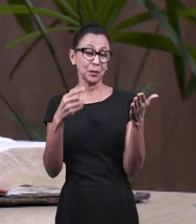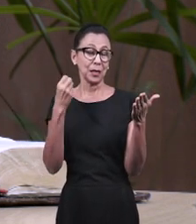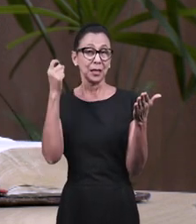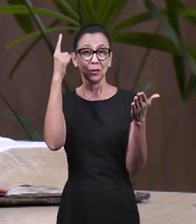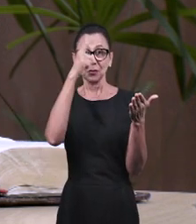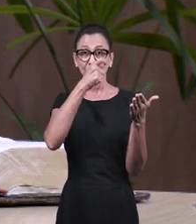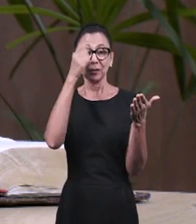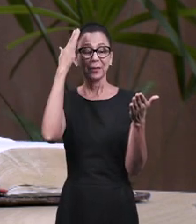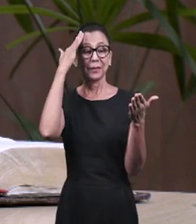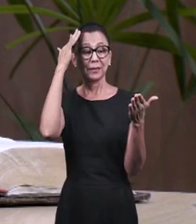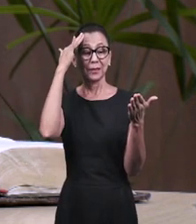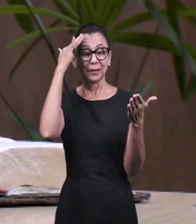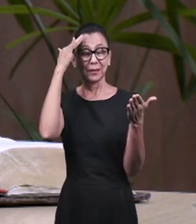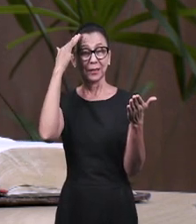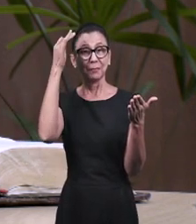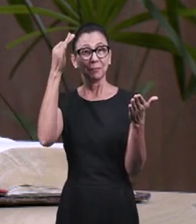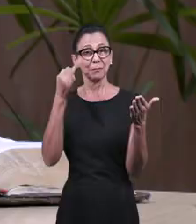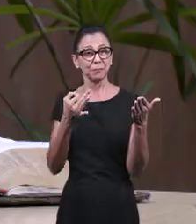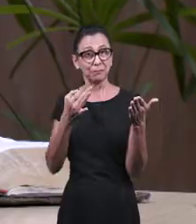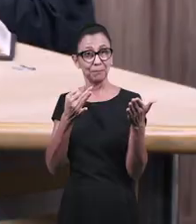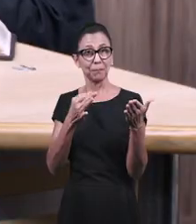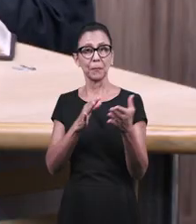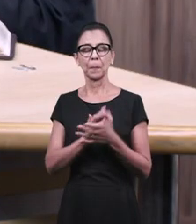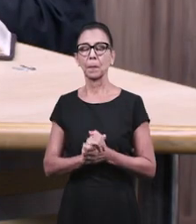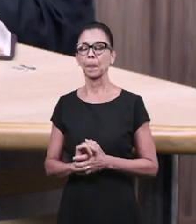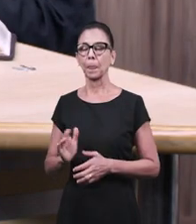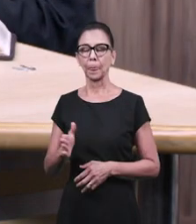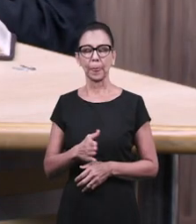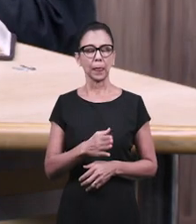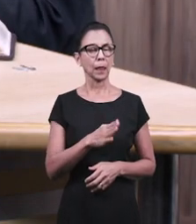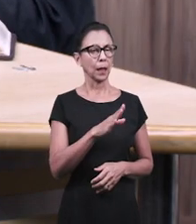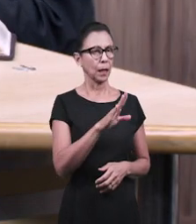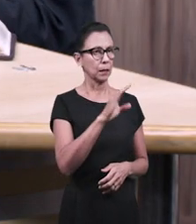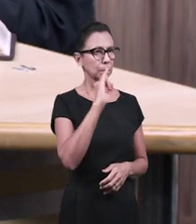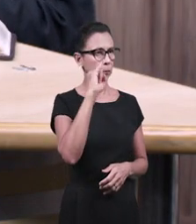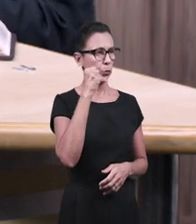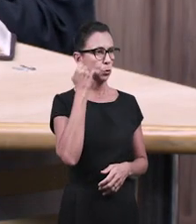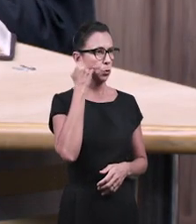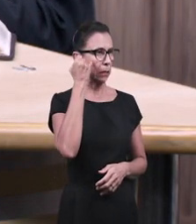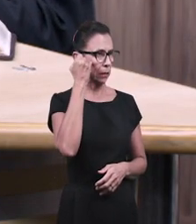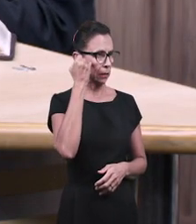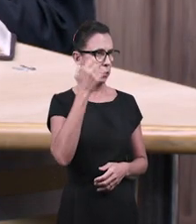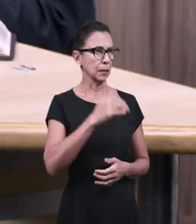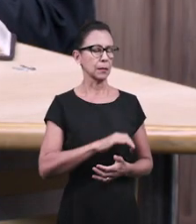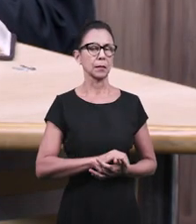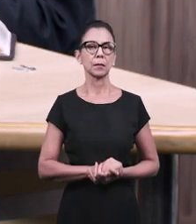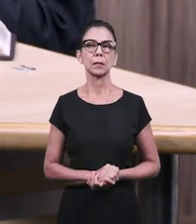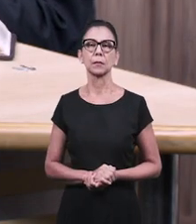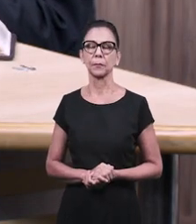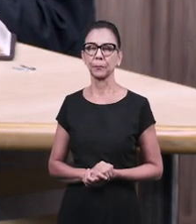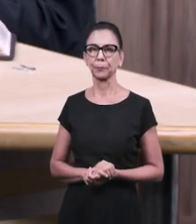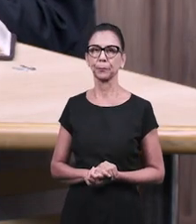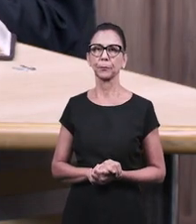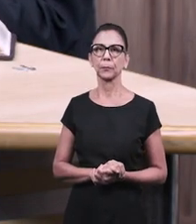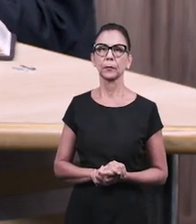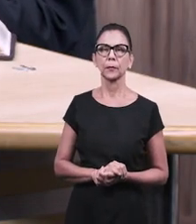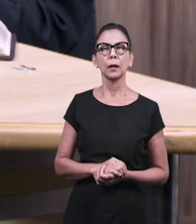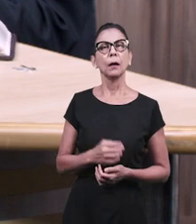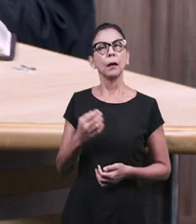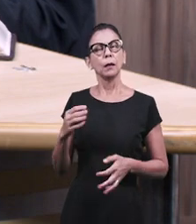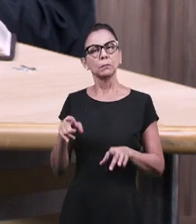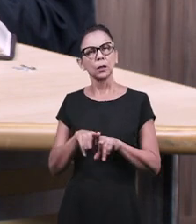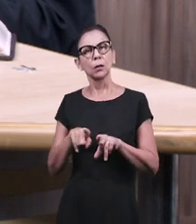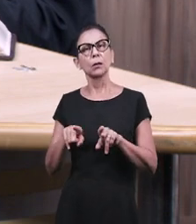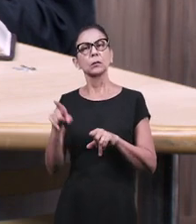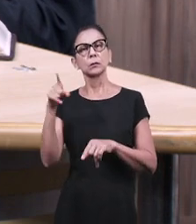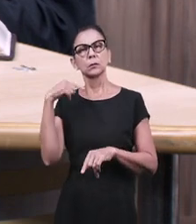Porque, pastor Josias, a nossa igreja, aliás, um dia nós chegamos à presença de Deus sem entender muito